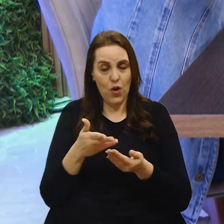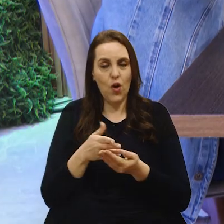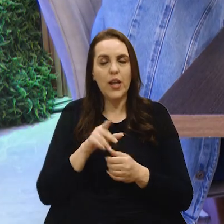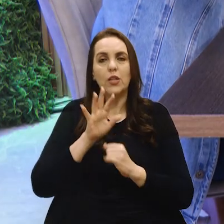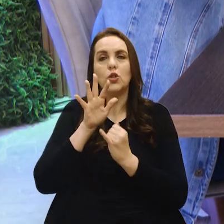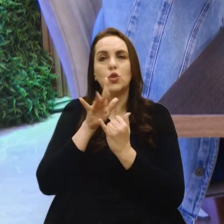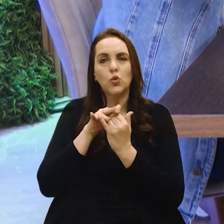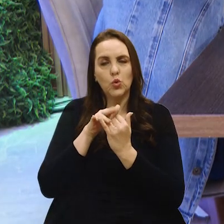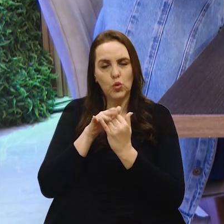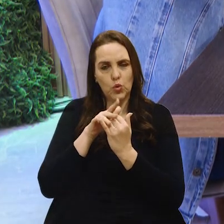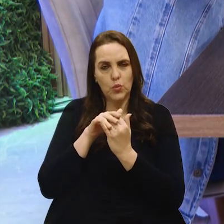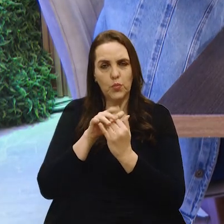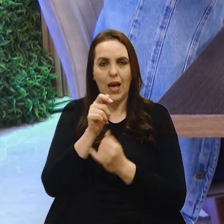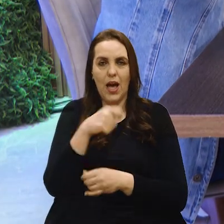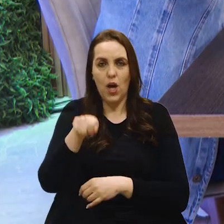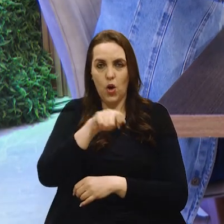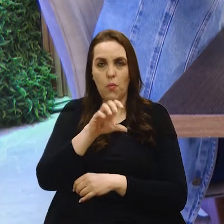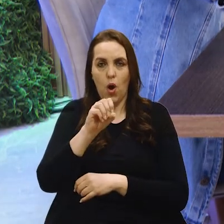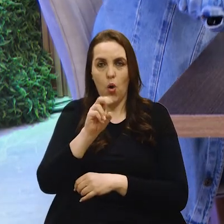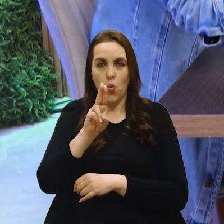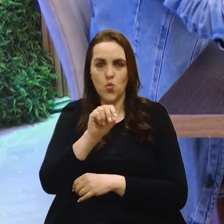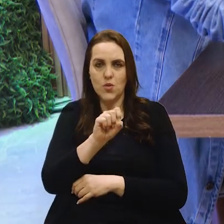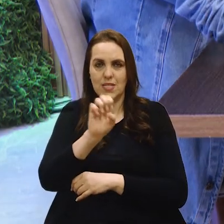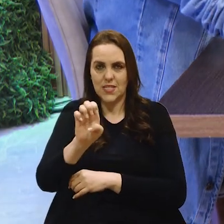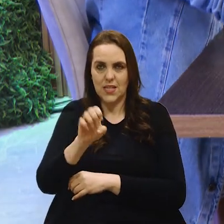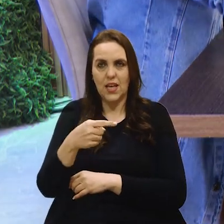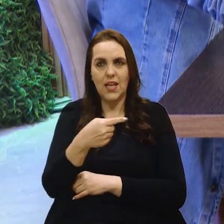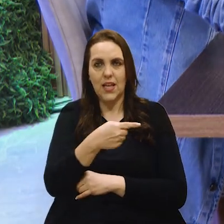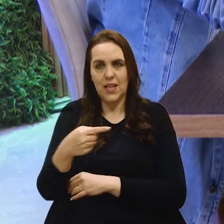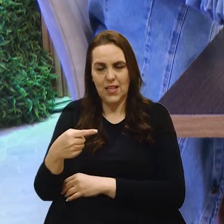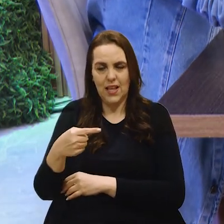lá, YouTube, @ouse,